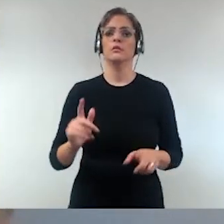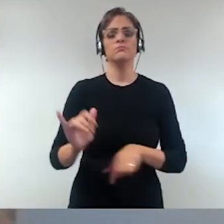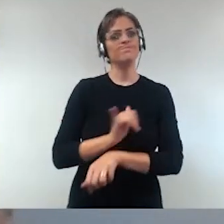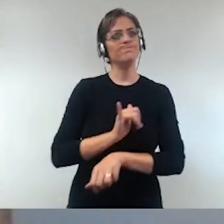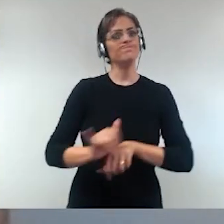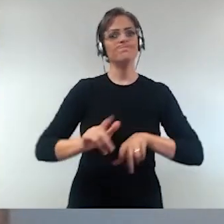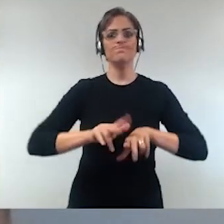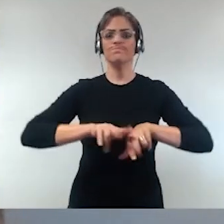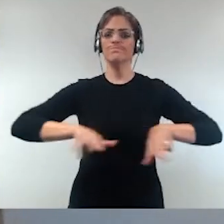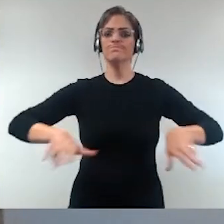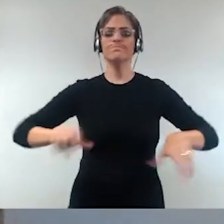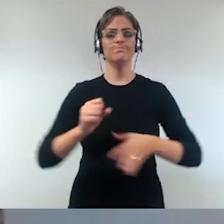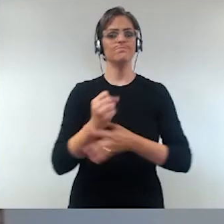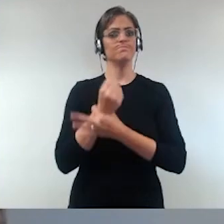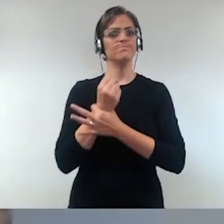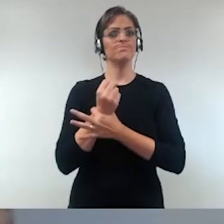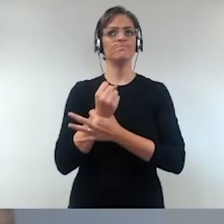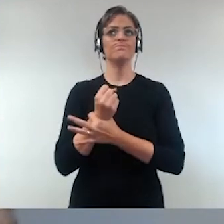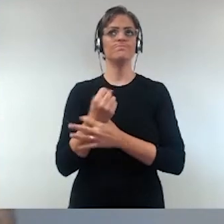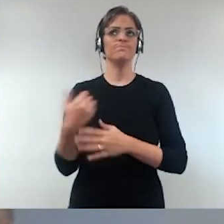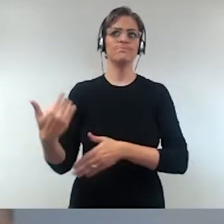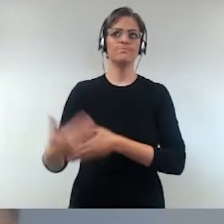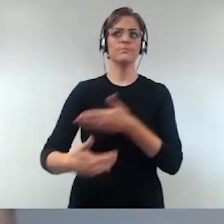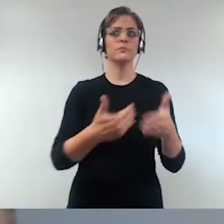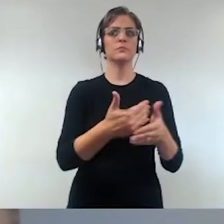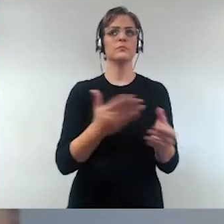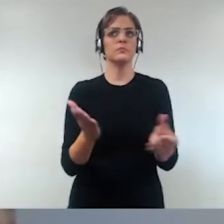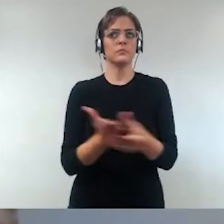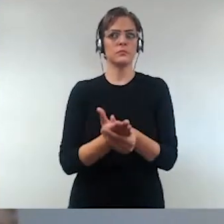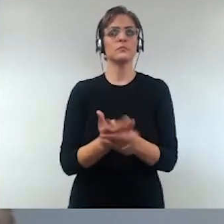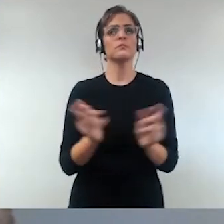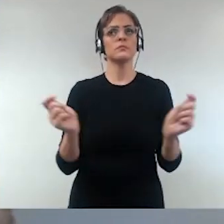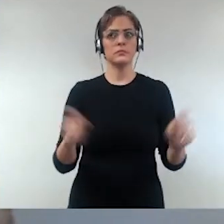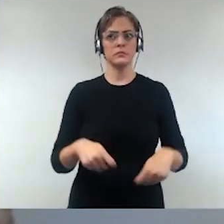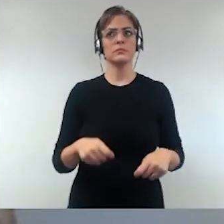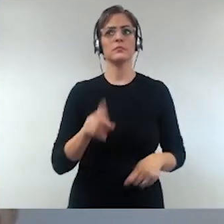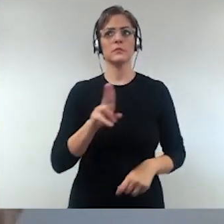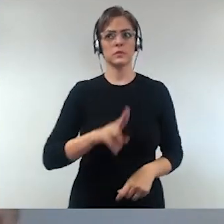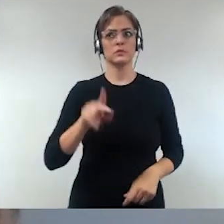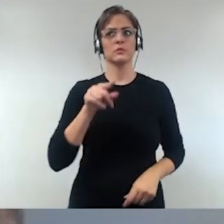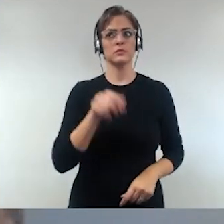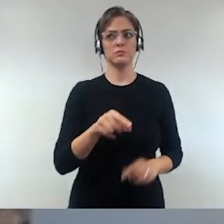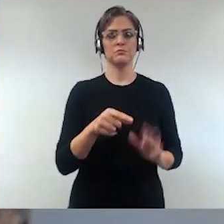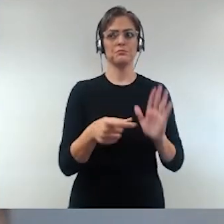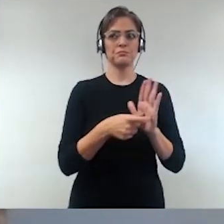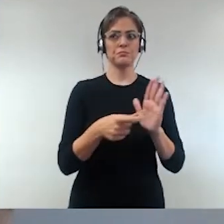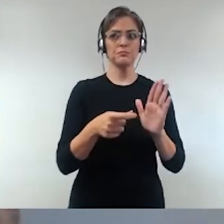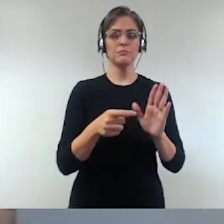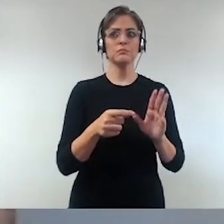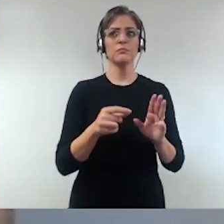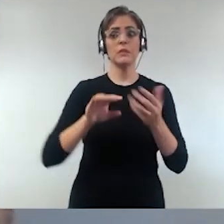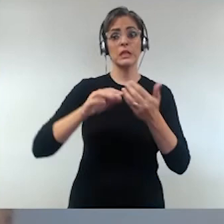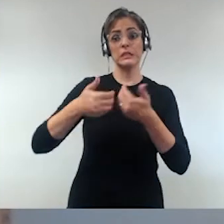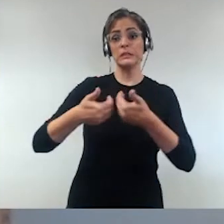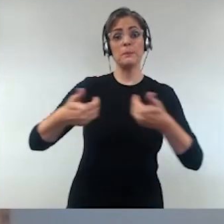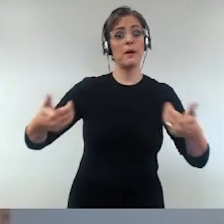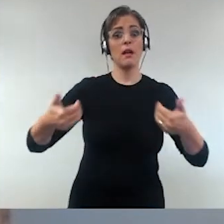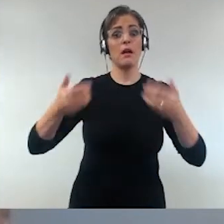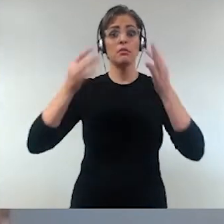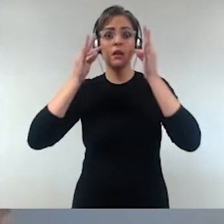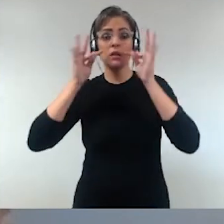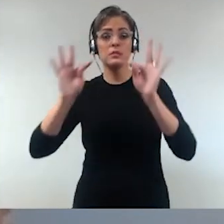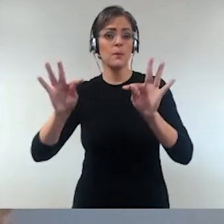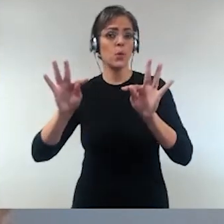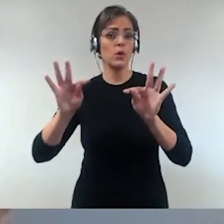preservar minimamente as garantias processuais. Então, a gente tem a possibilidade, através das plataformas, de isolar as testemunhas numa sala, por exemplo,